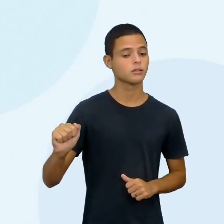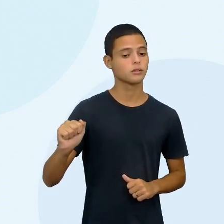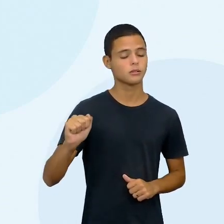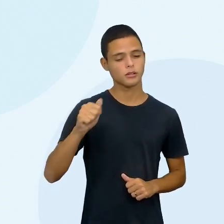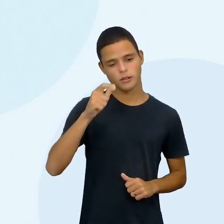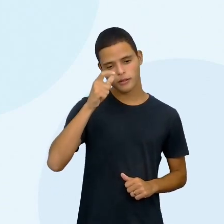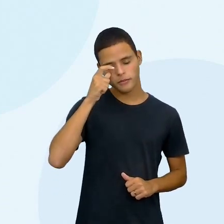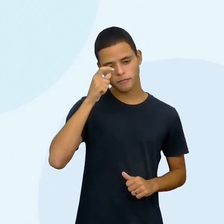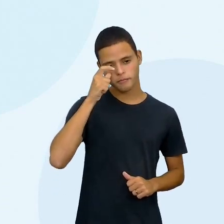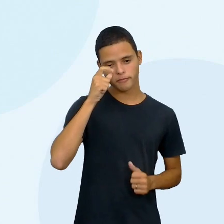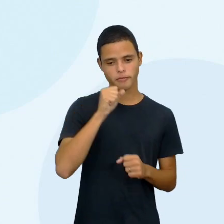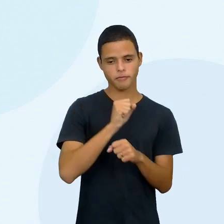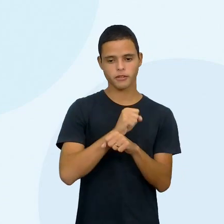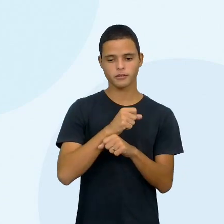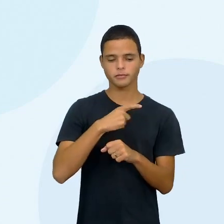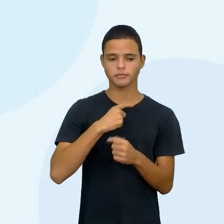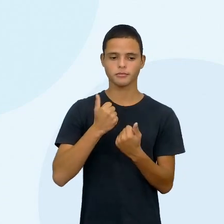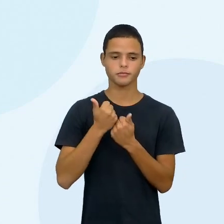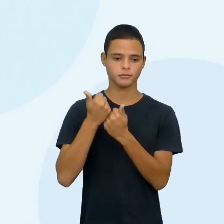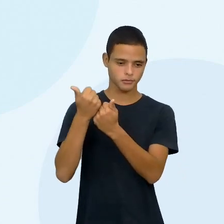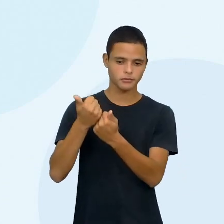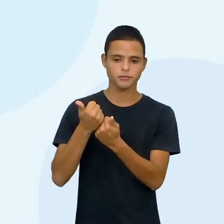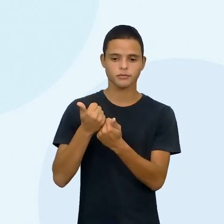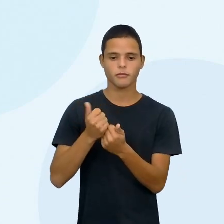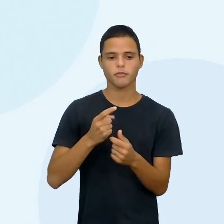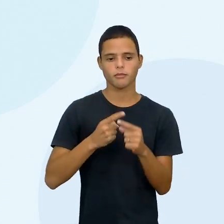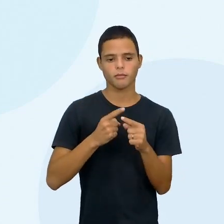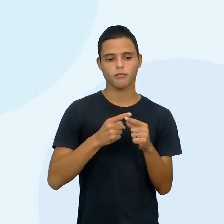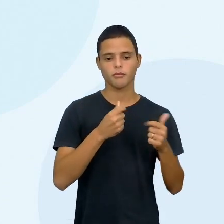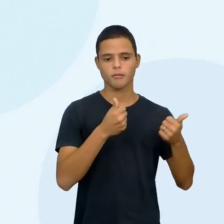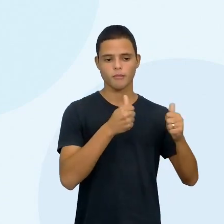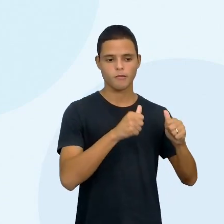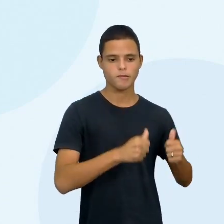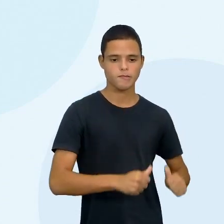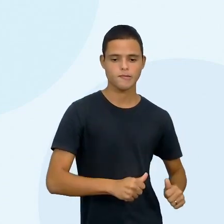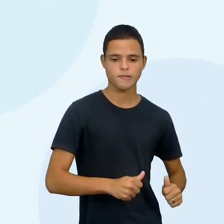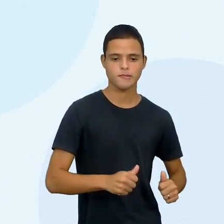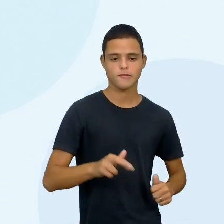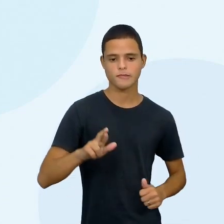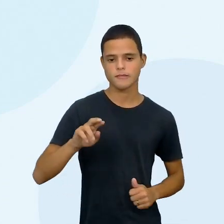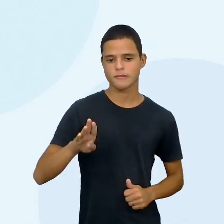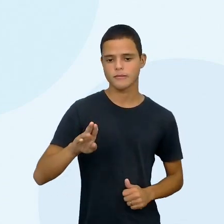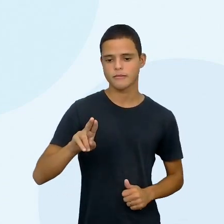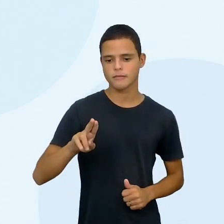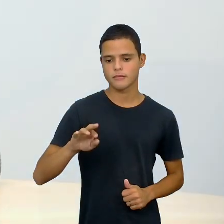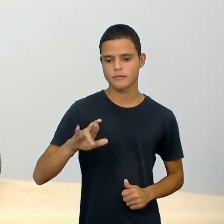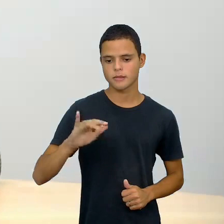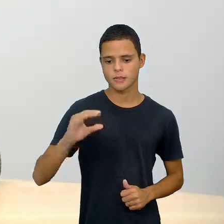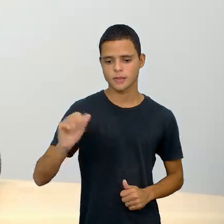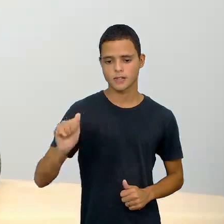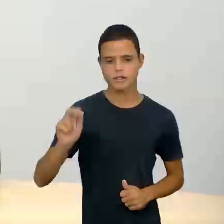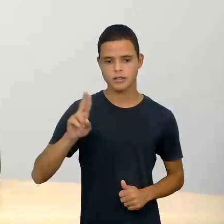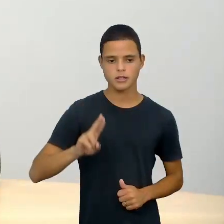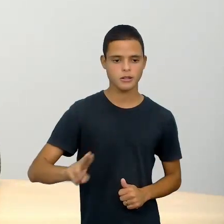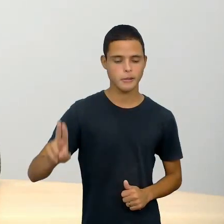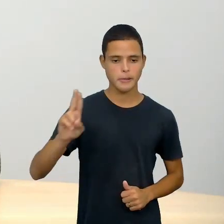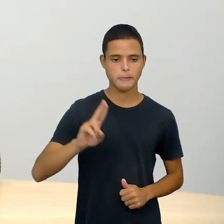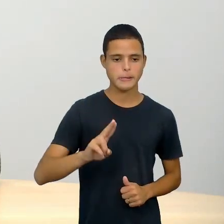tem que dar um grande apoio aí, porque a avaliação por rubrica, ela é utilizada para a gente fazer